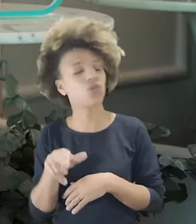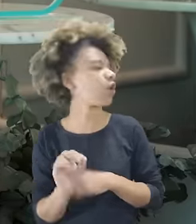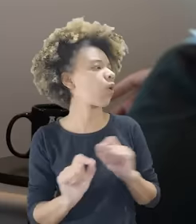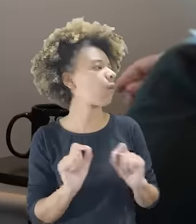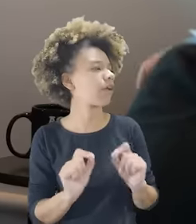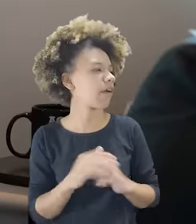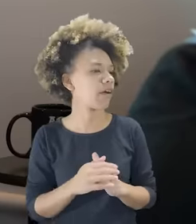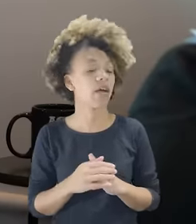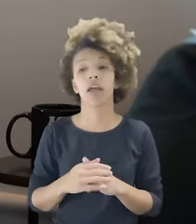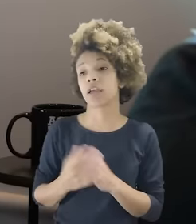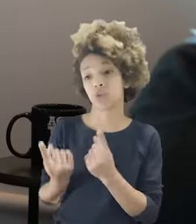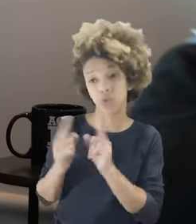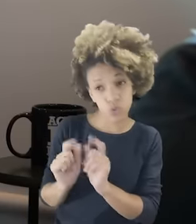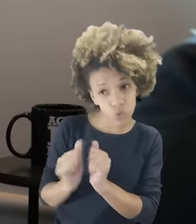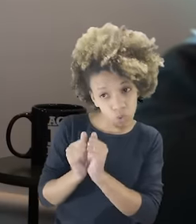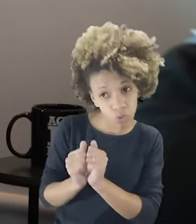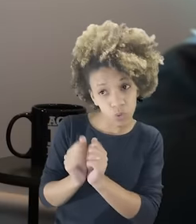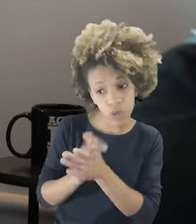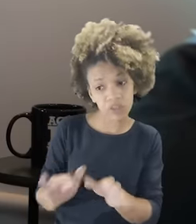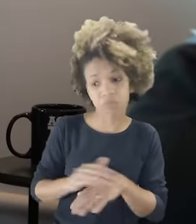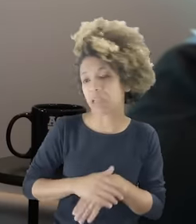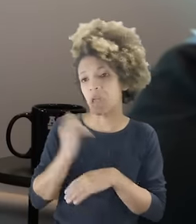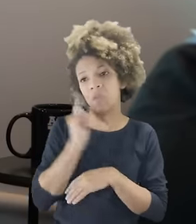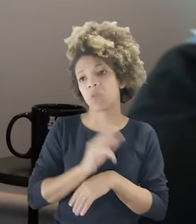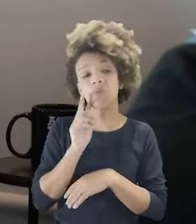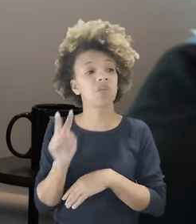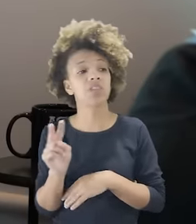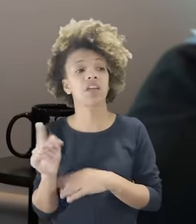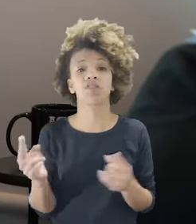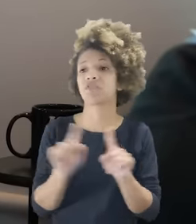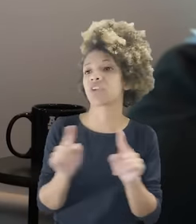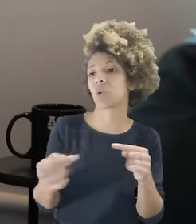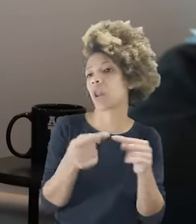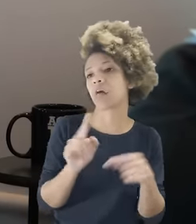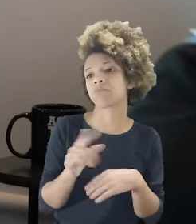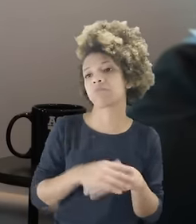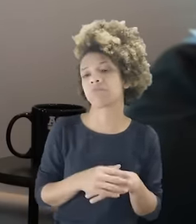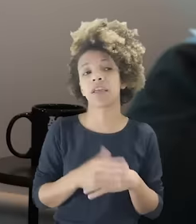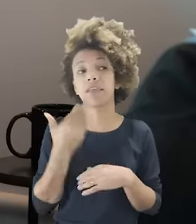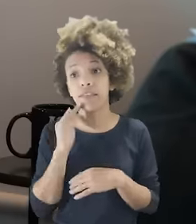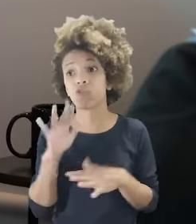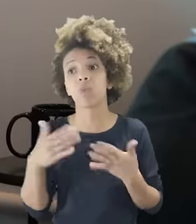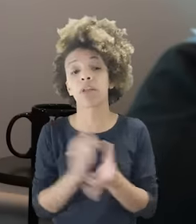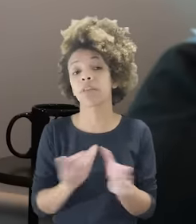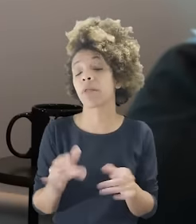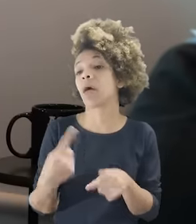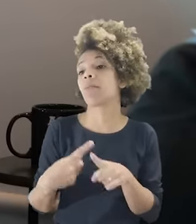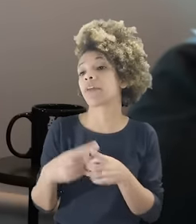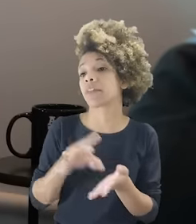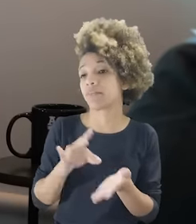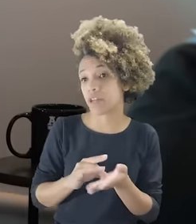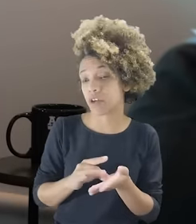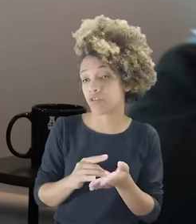é o casal aquele que fica tanto tempo junto que quando termina a gente não consegue desvincular a imagem um do outro e aí a gente entende quando termina que na verdade